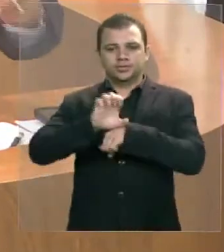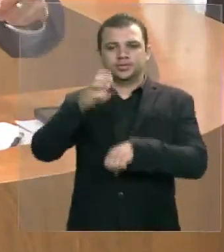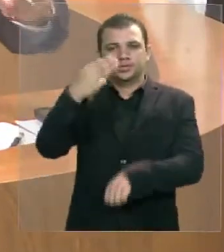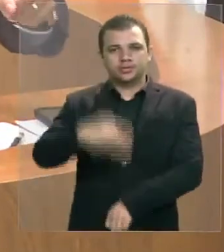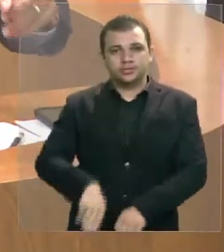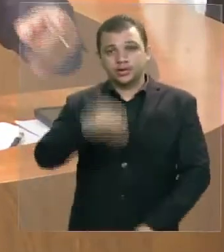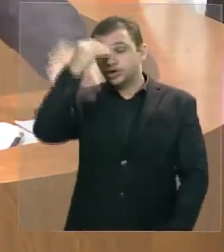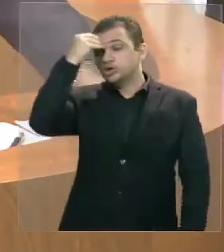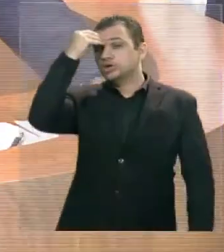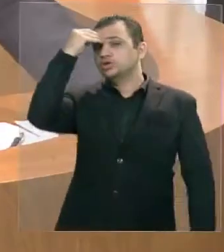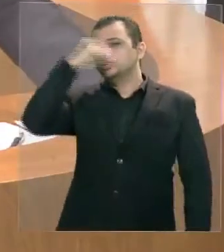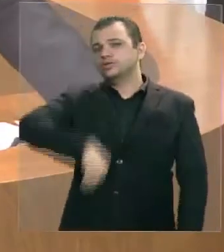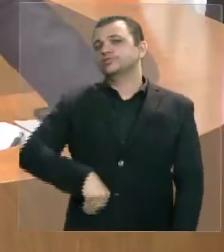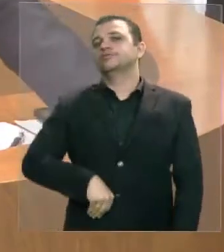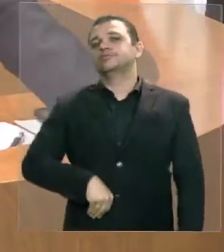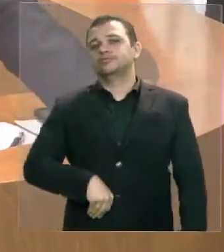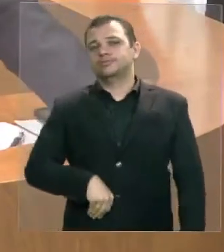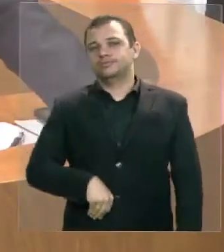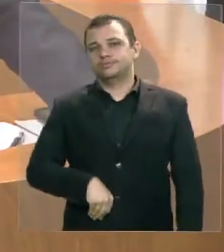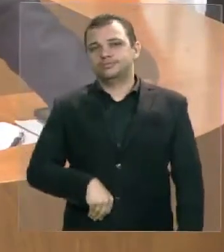da pré-candidatura.